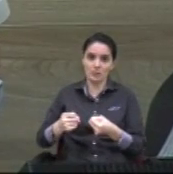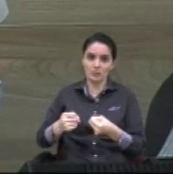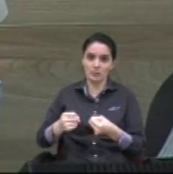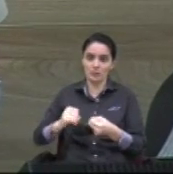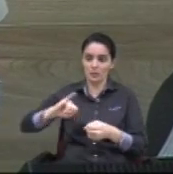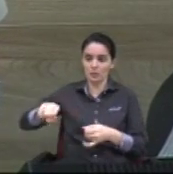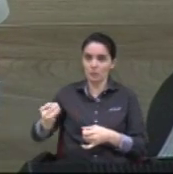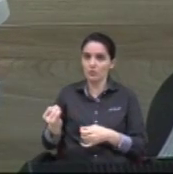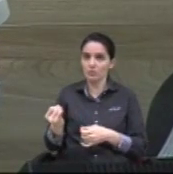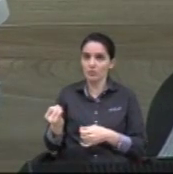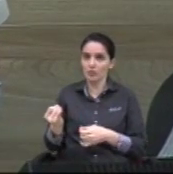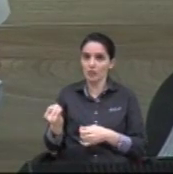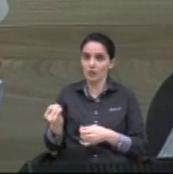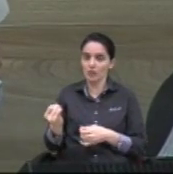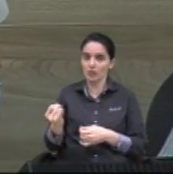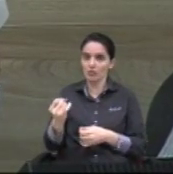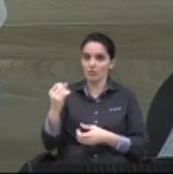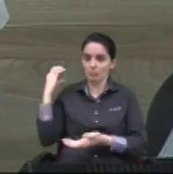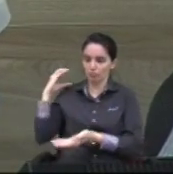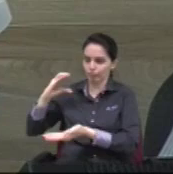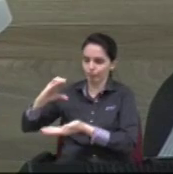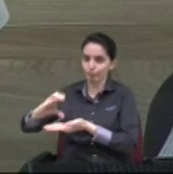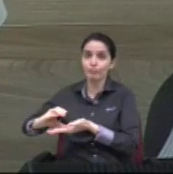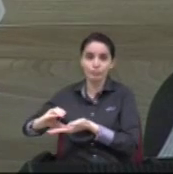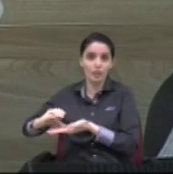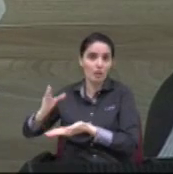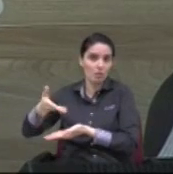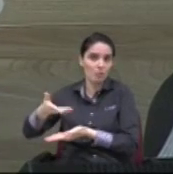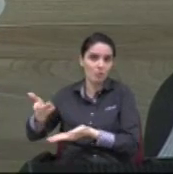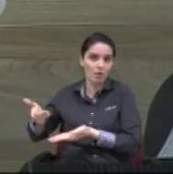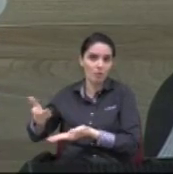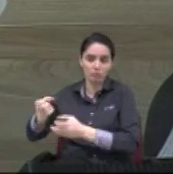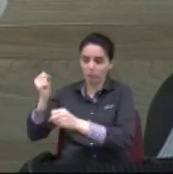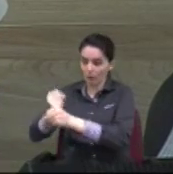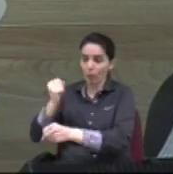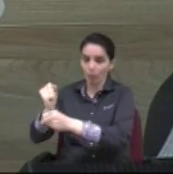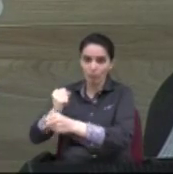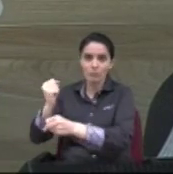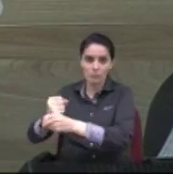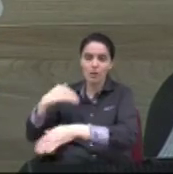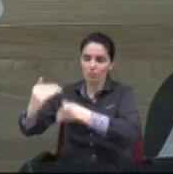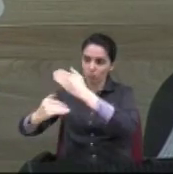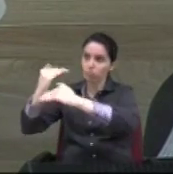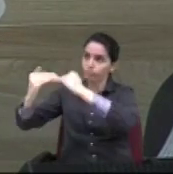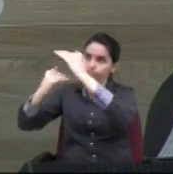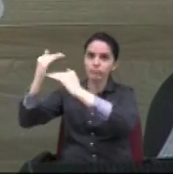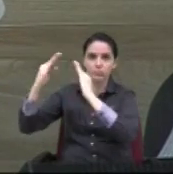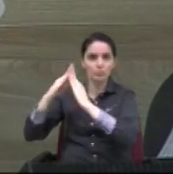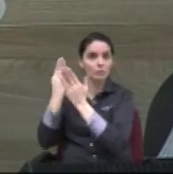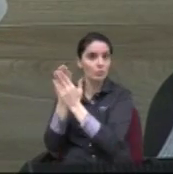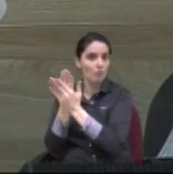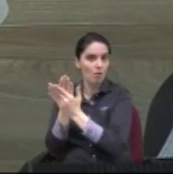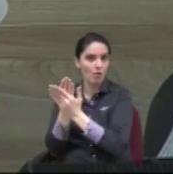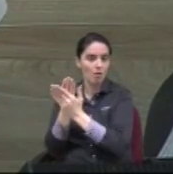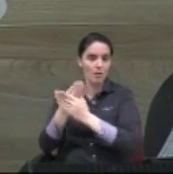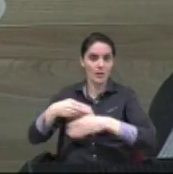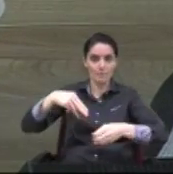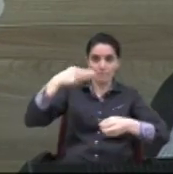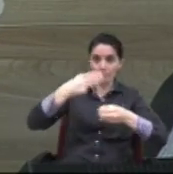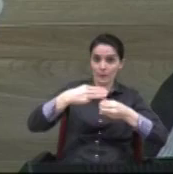o investimento já realizado e construir uma escola. A Prefeitura de Limeira devolveu o